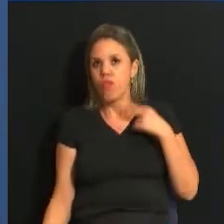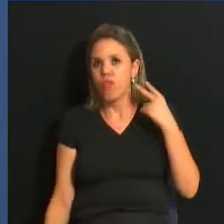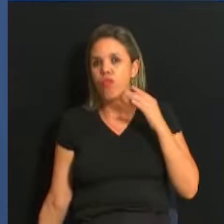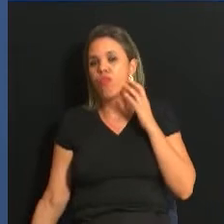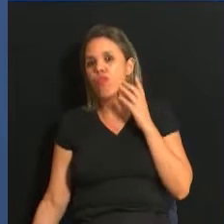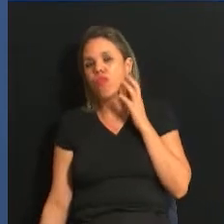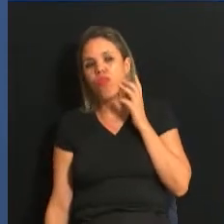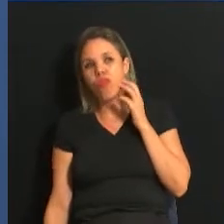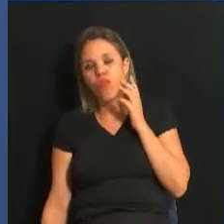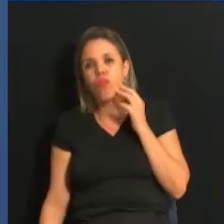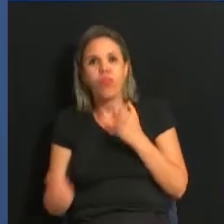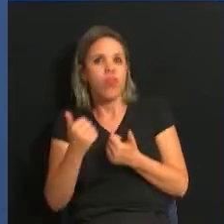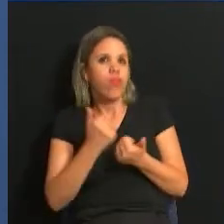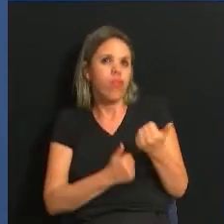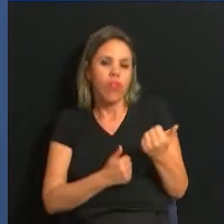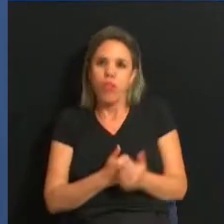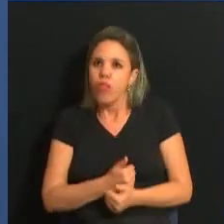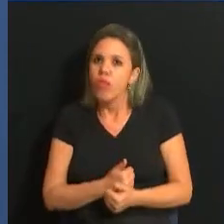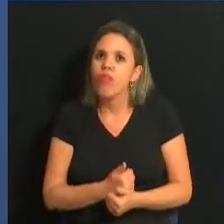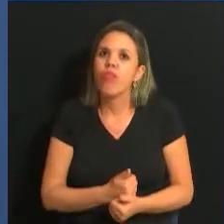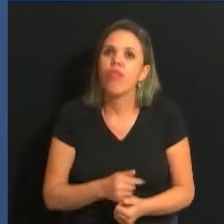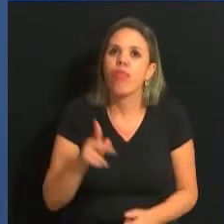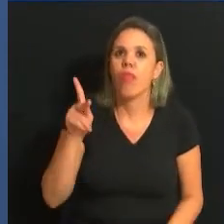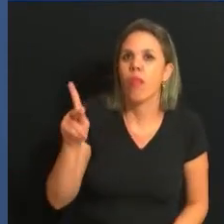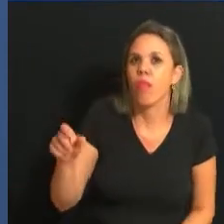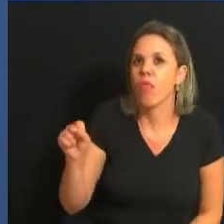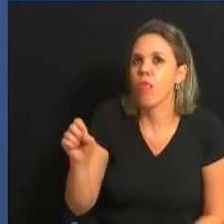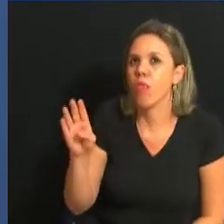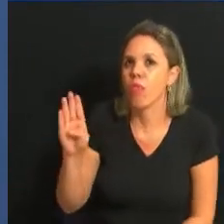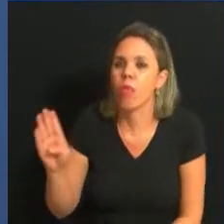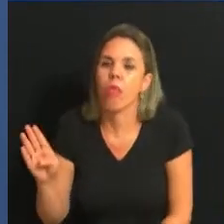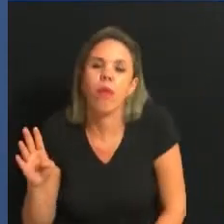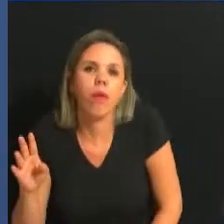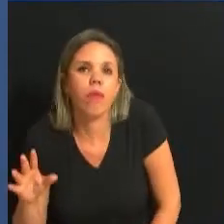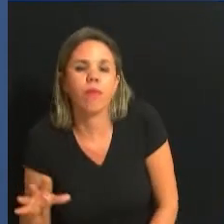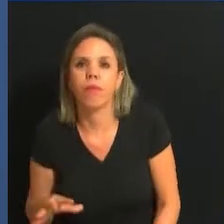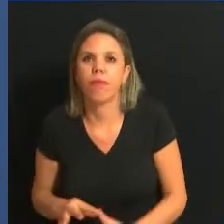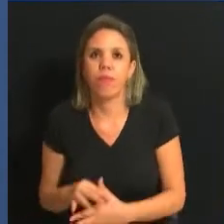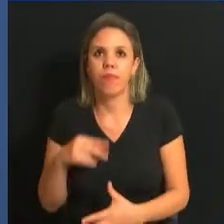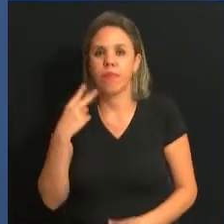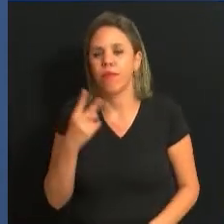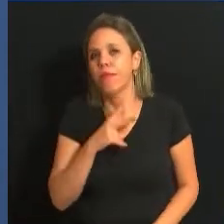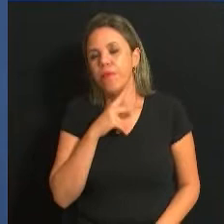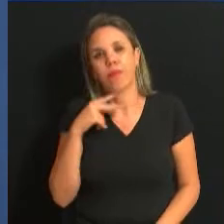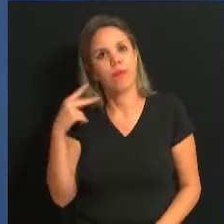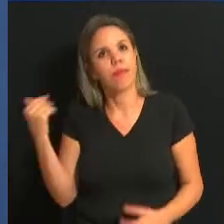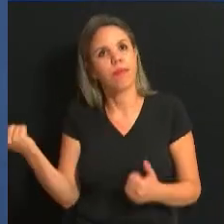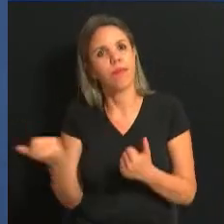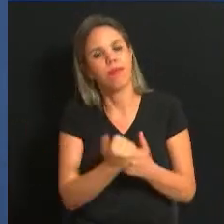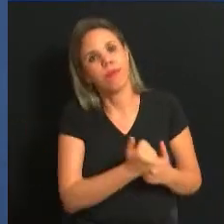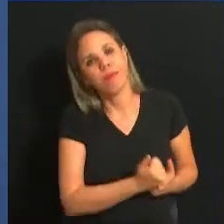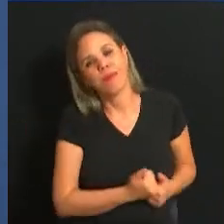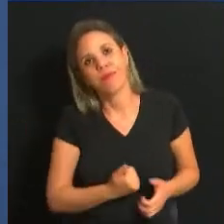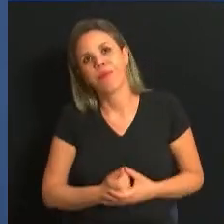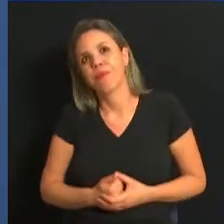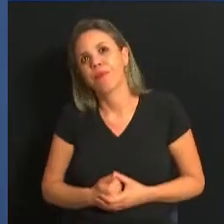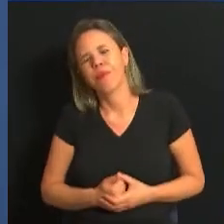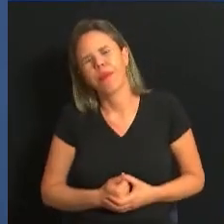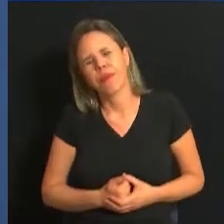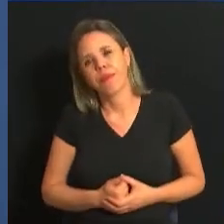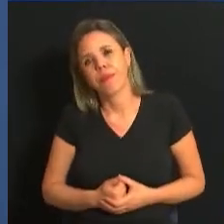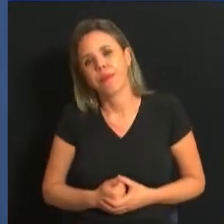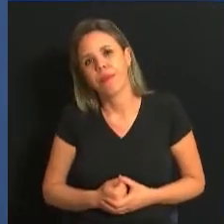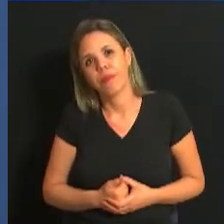Diego vice-líder. E no caso do PSB, em que o líder era o vereador Permínio Monteiro, agora o líder do partido aqui